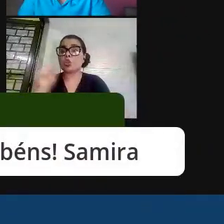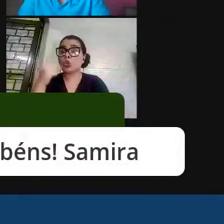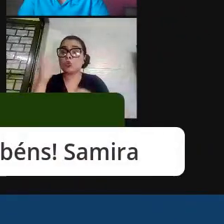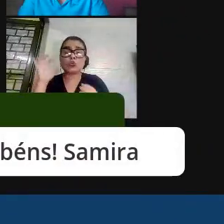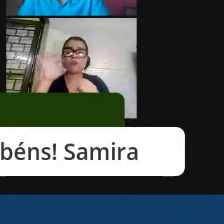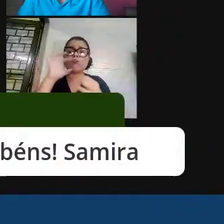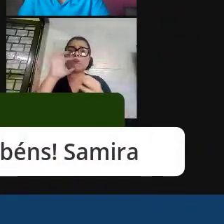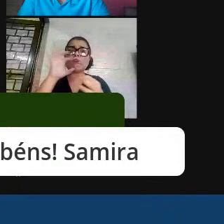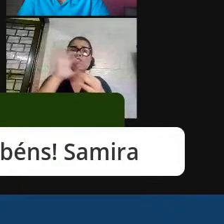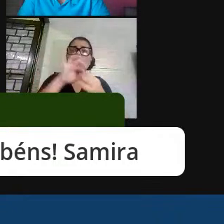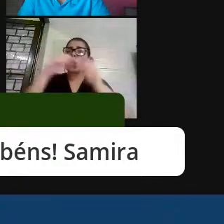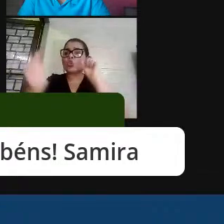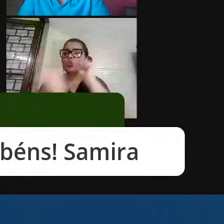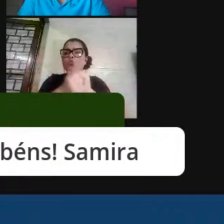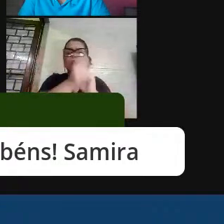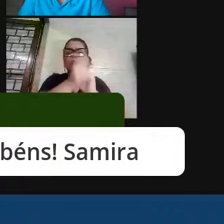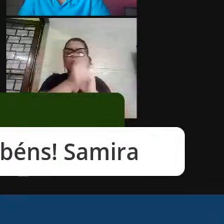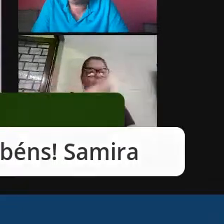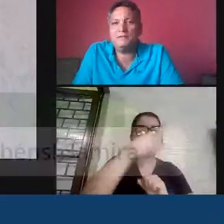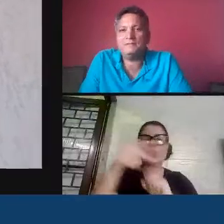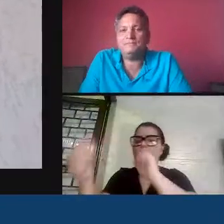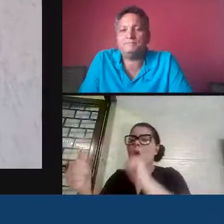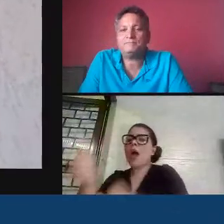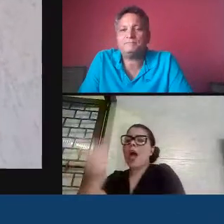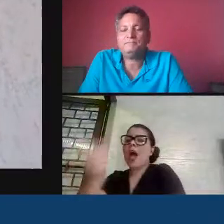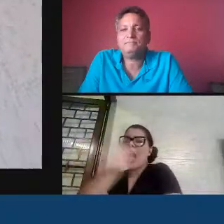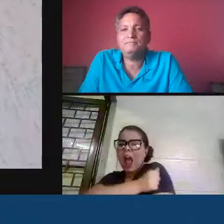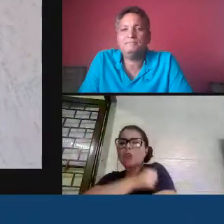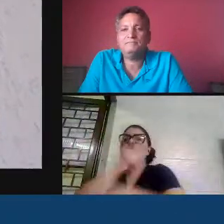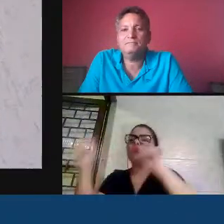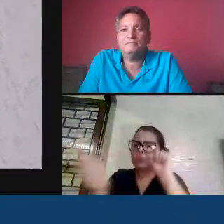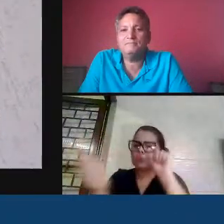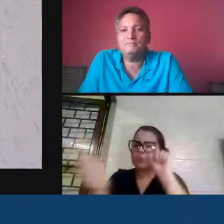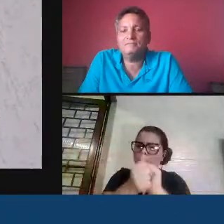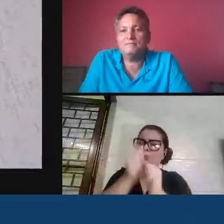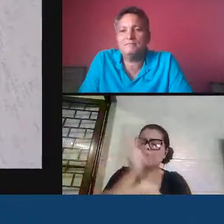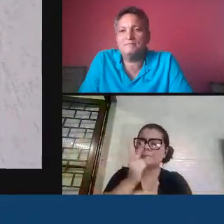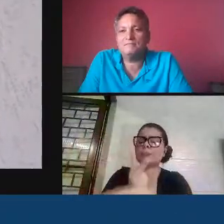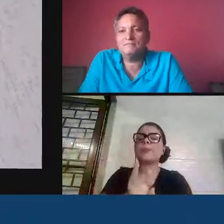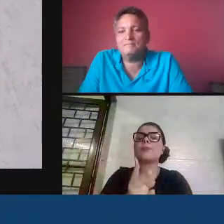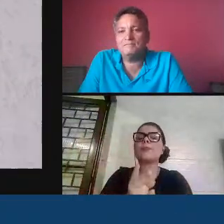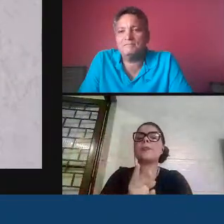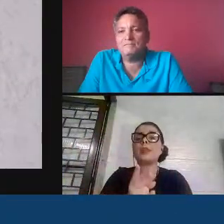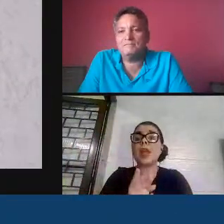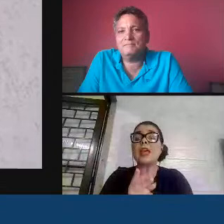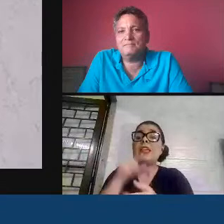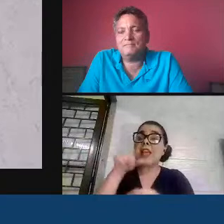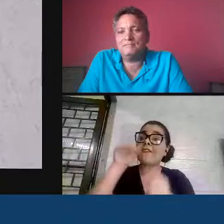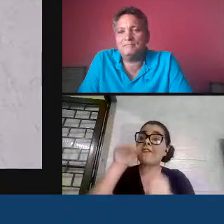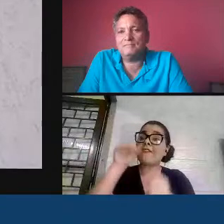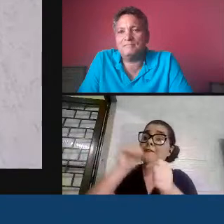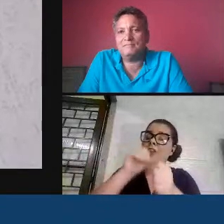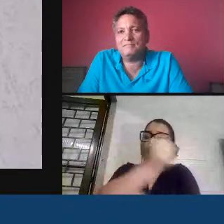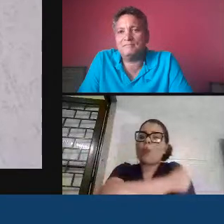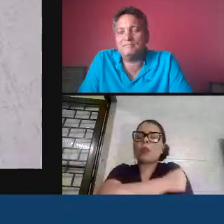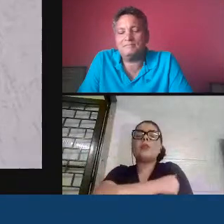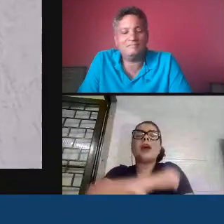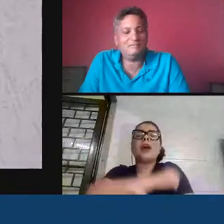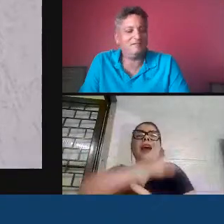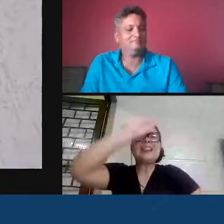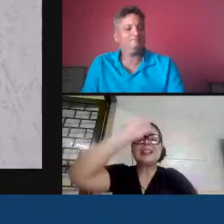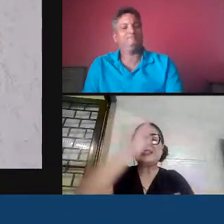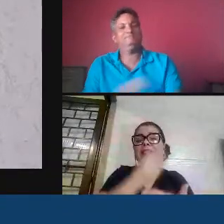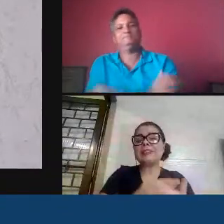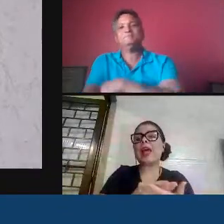Então, assim, isso formou ou forjou com que esses alunos viessem a acreditar no potencial deles, porque o que nós